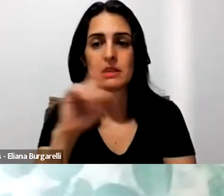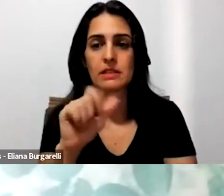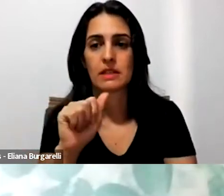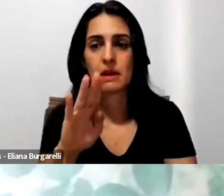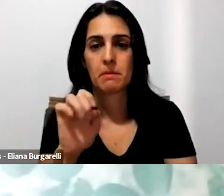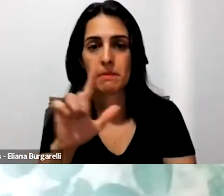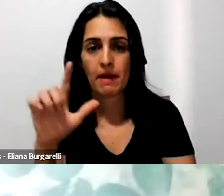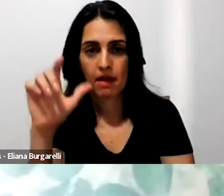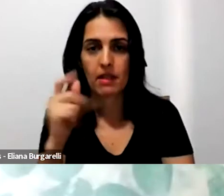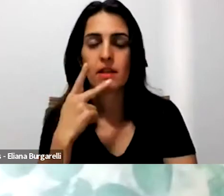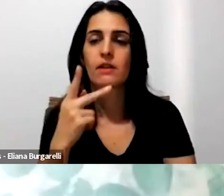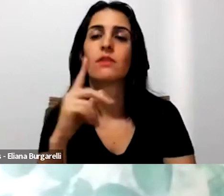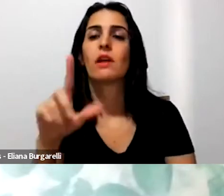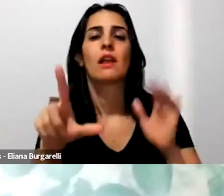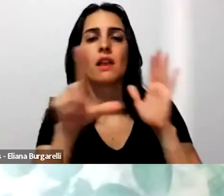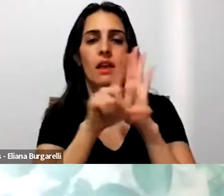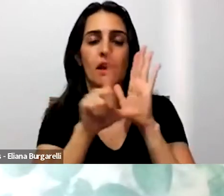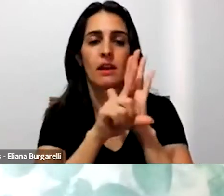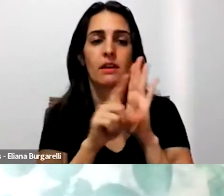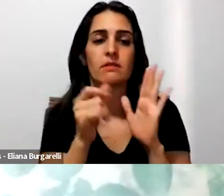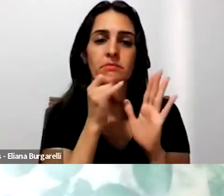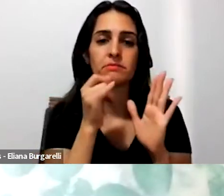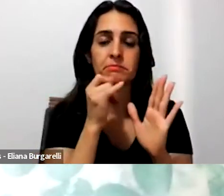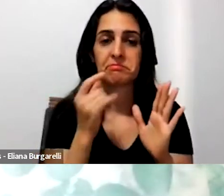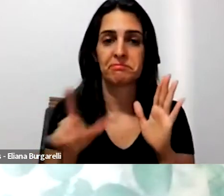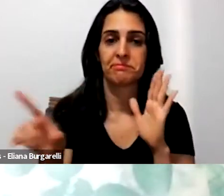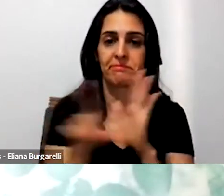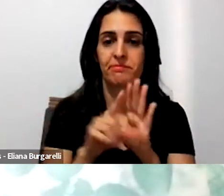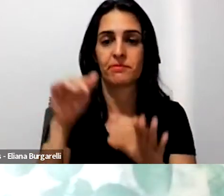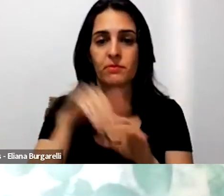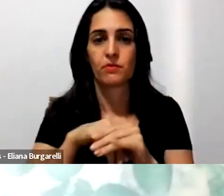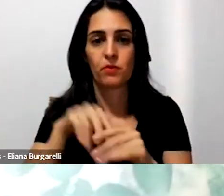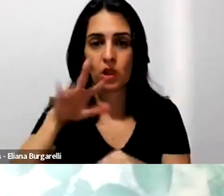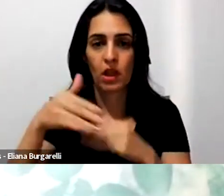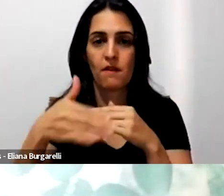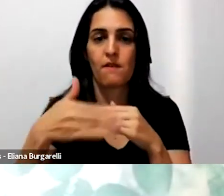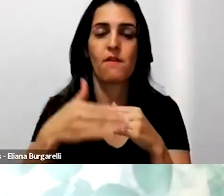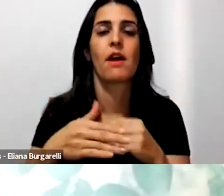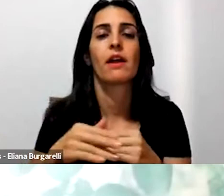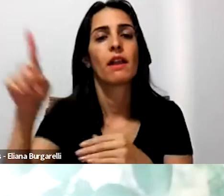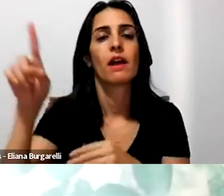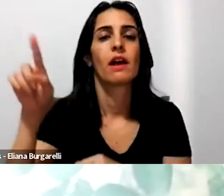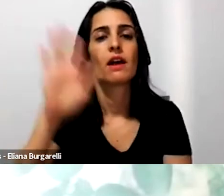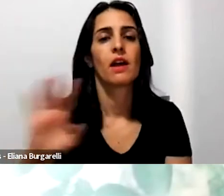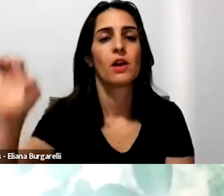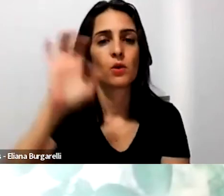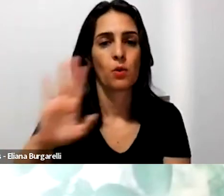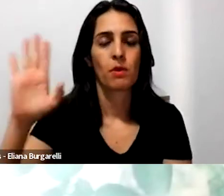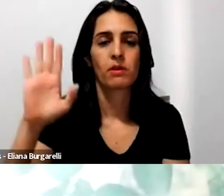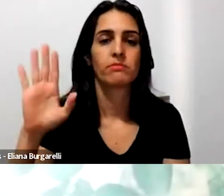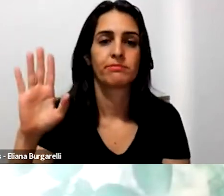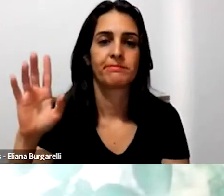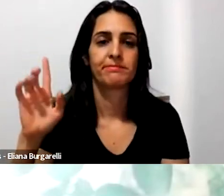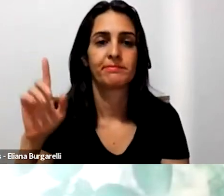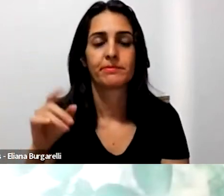também, e que é derivada da nossa floresta, que é derivada do nosso sangue, do sangue indígena. E é importante, por